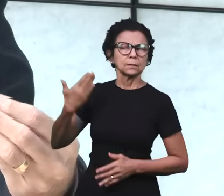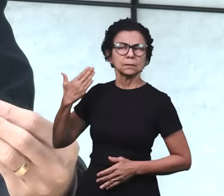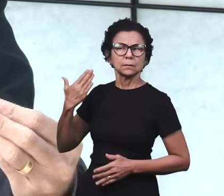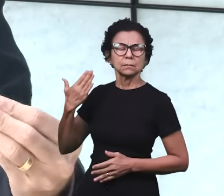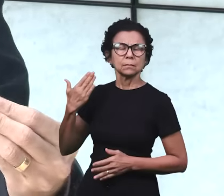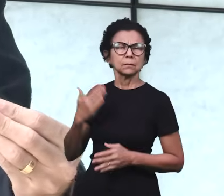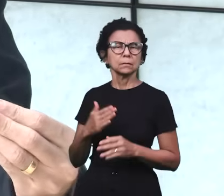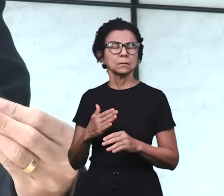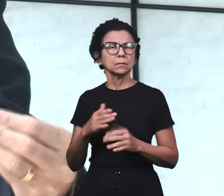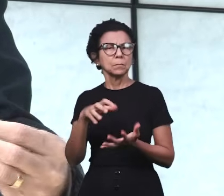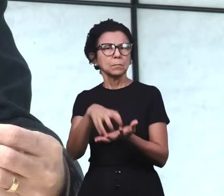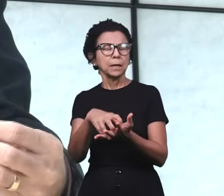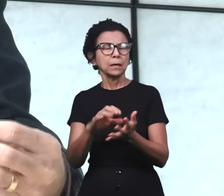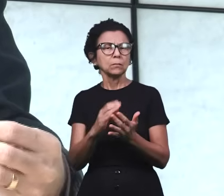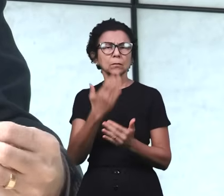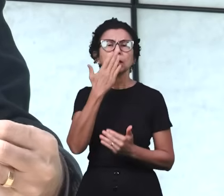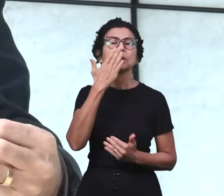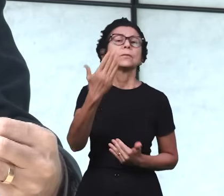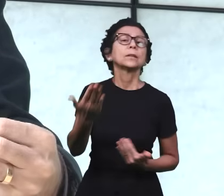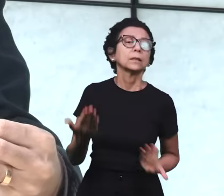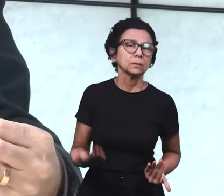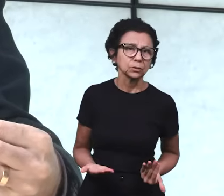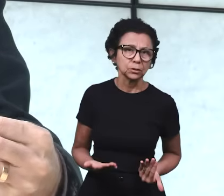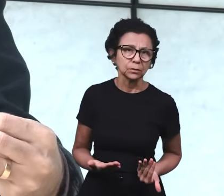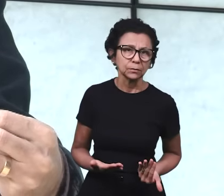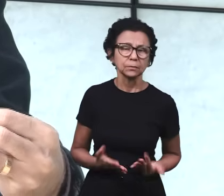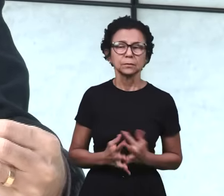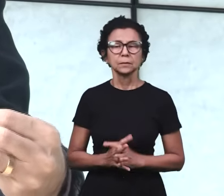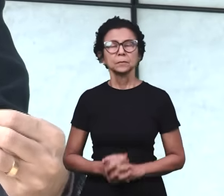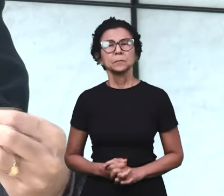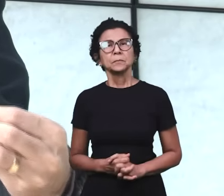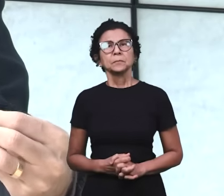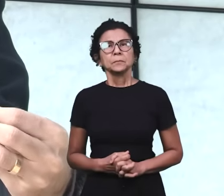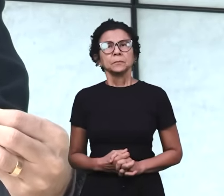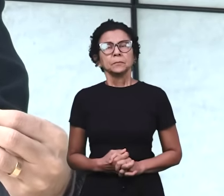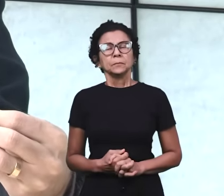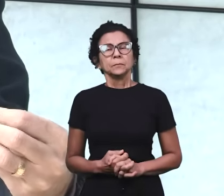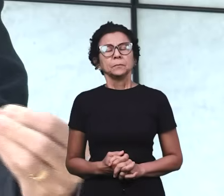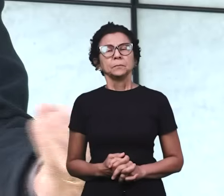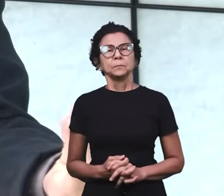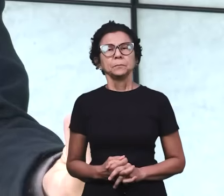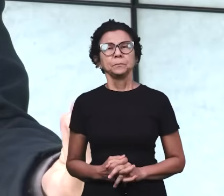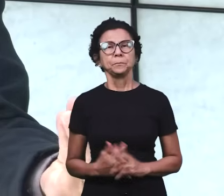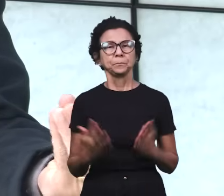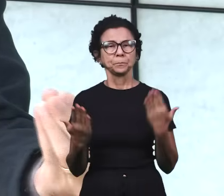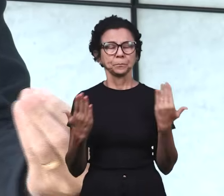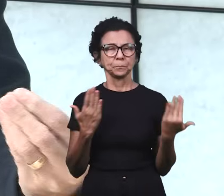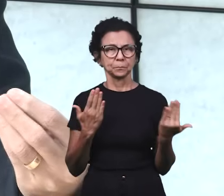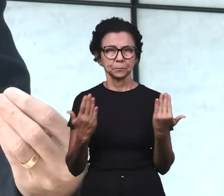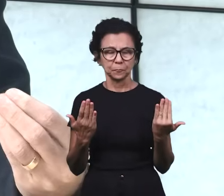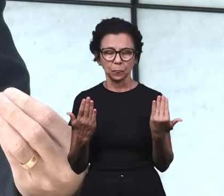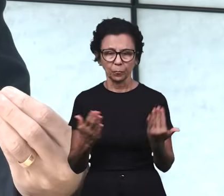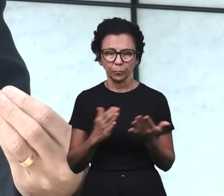é importantíssima para que a família seja preservada. Os pais,